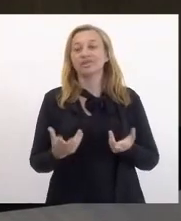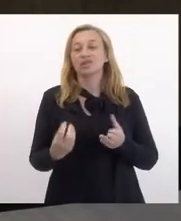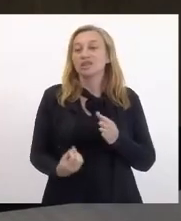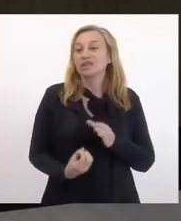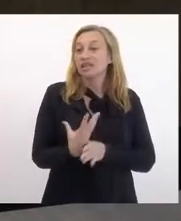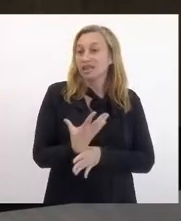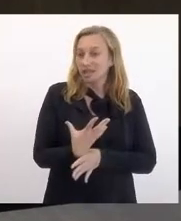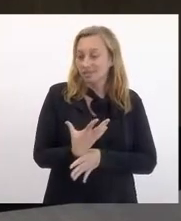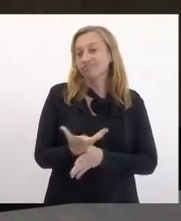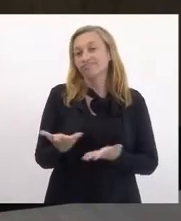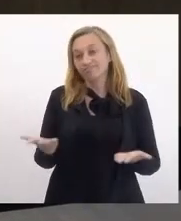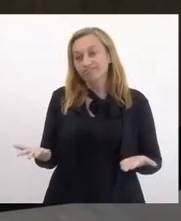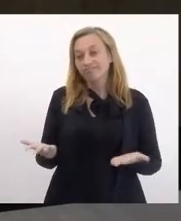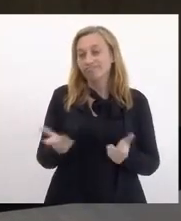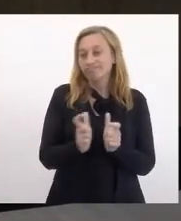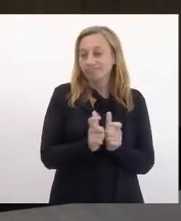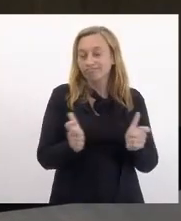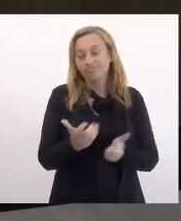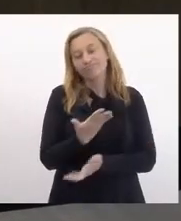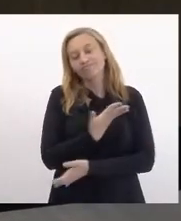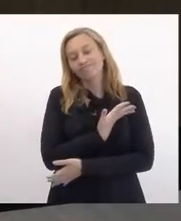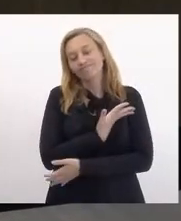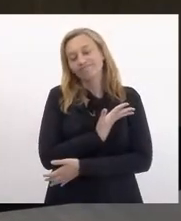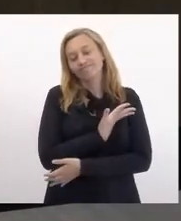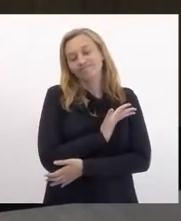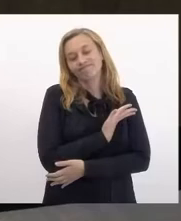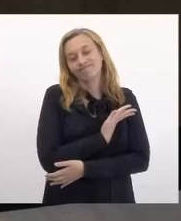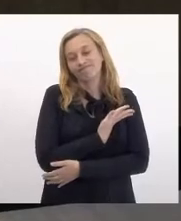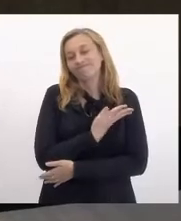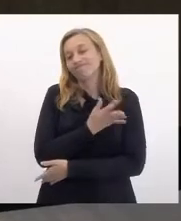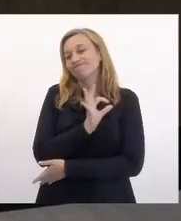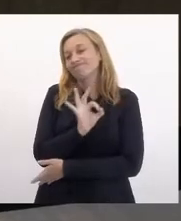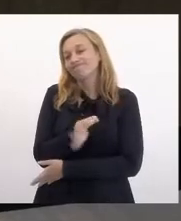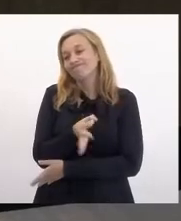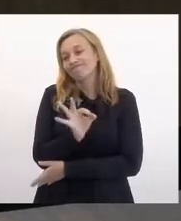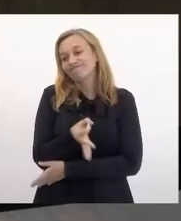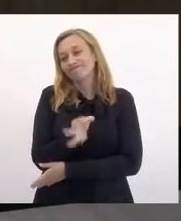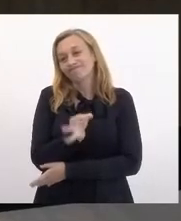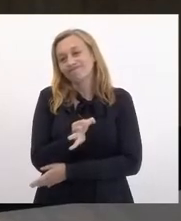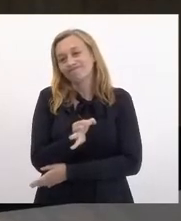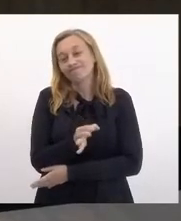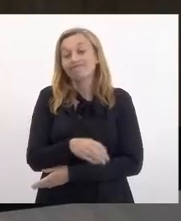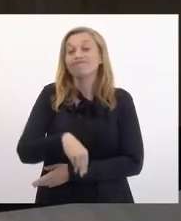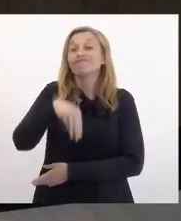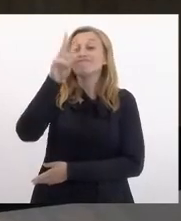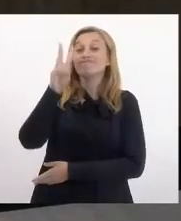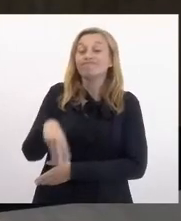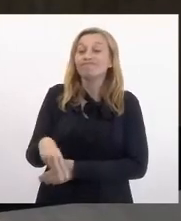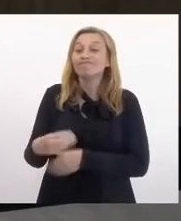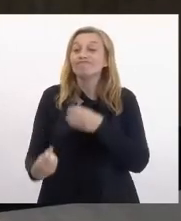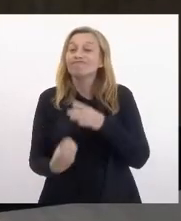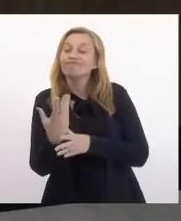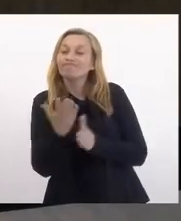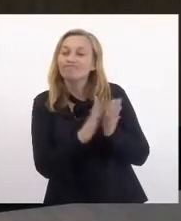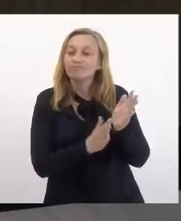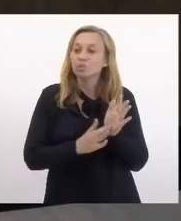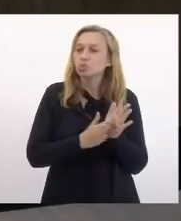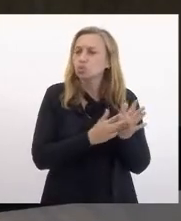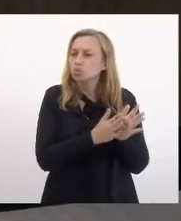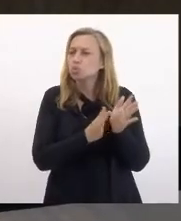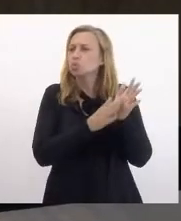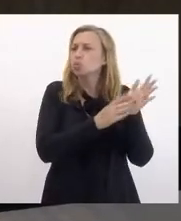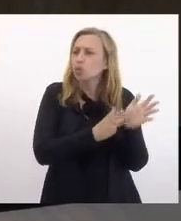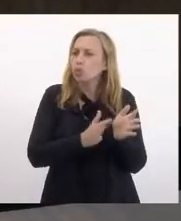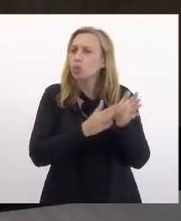construí uma grande amizade exatamente com quem faz samba, quem toca samba,